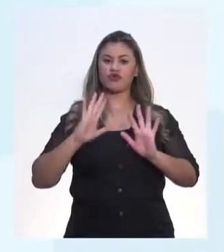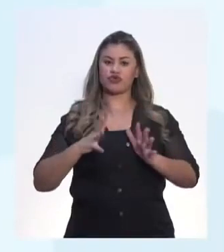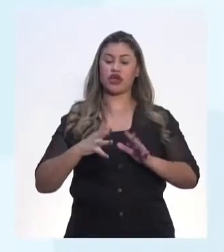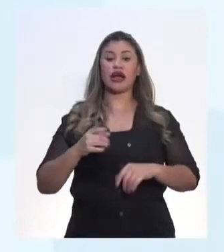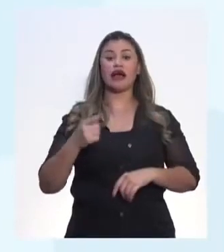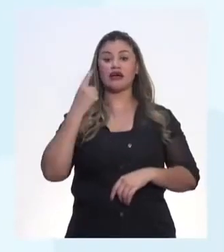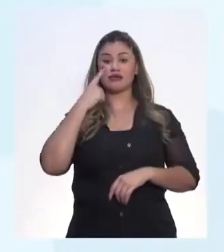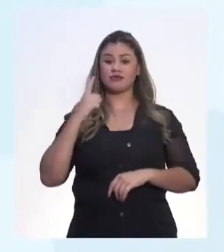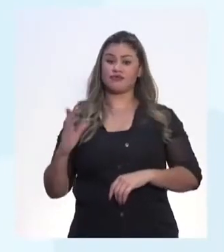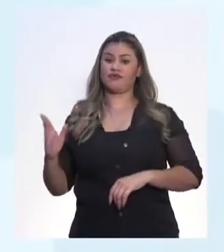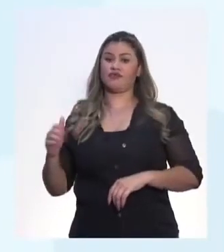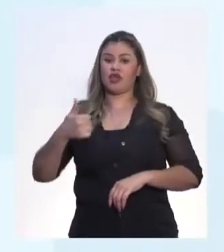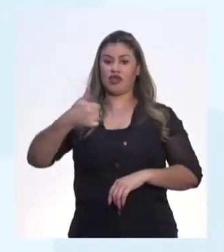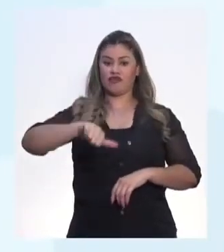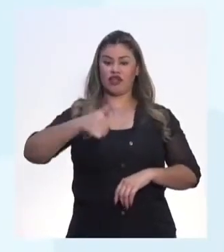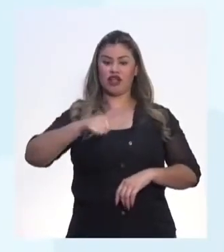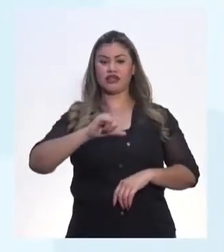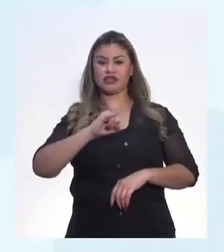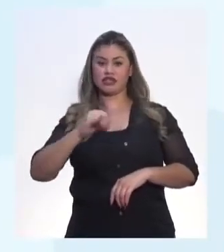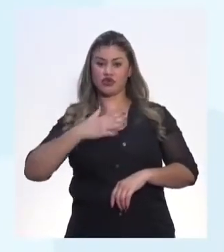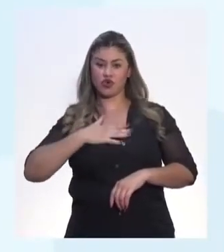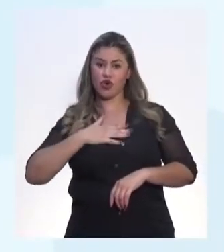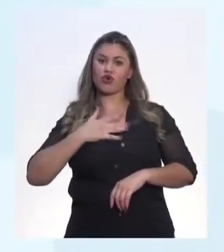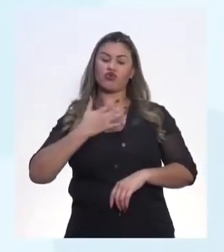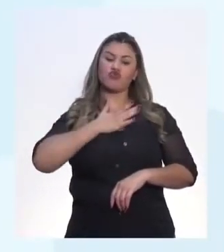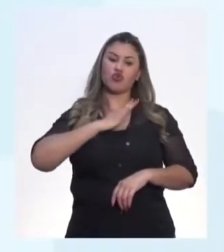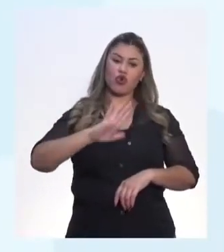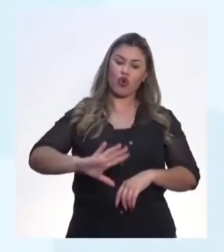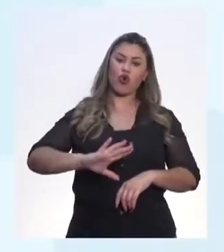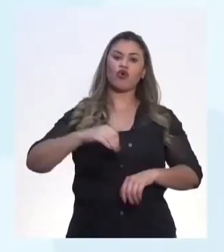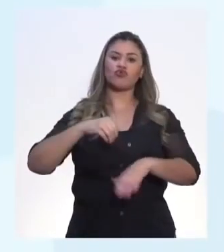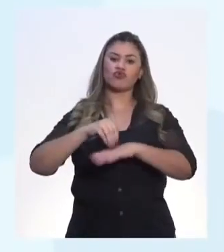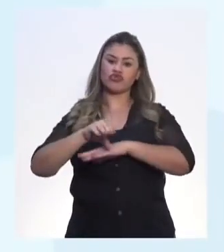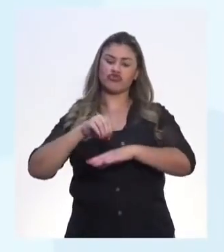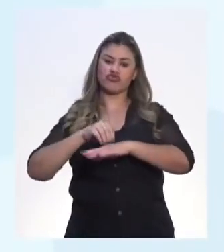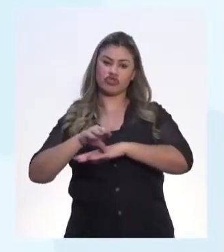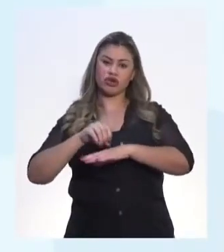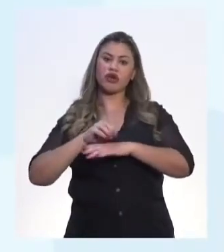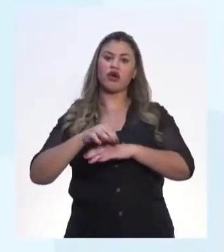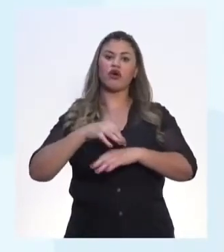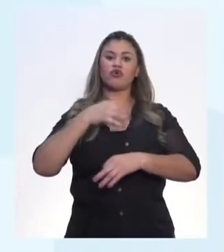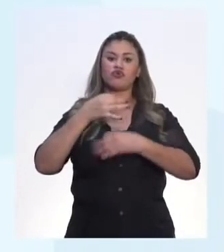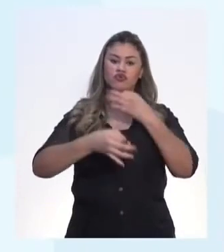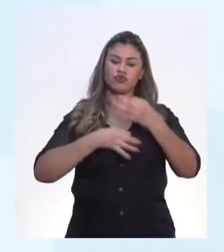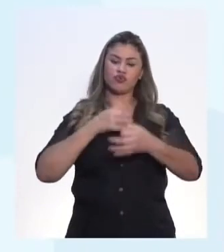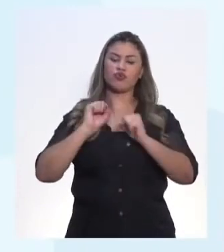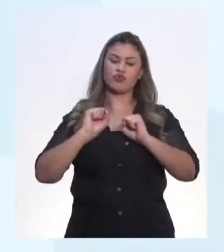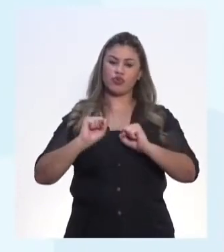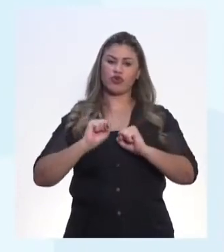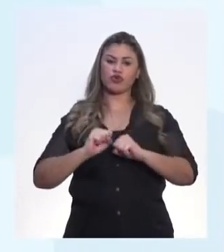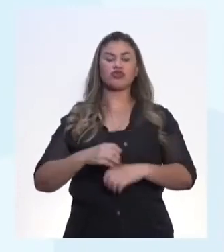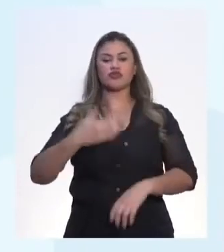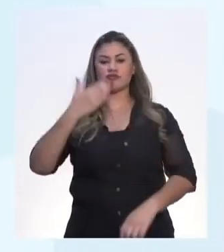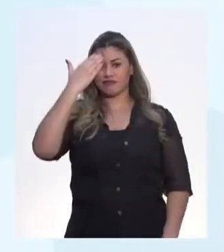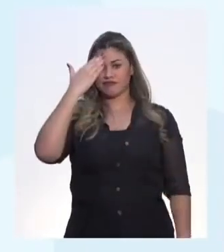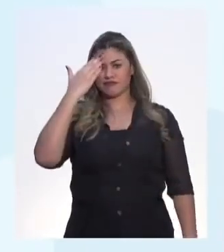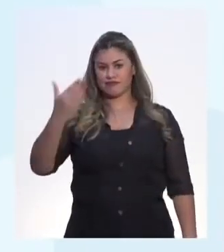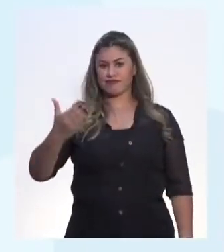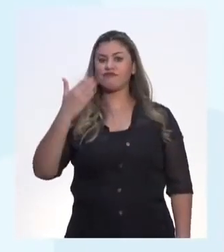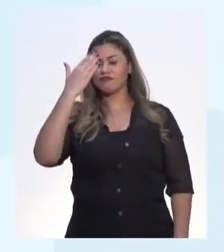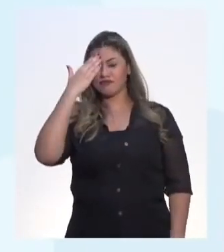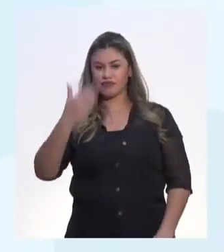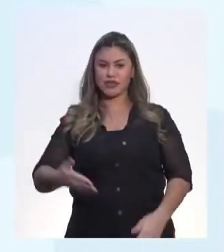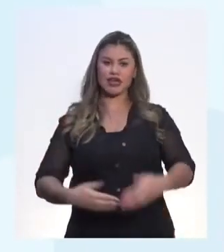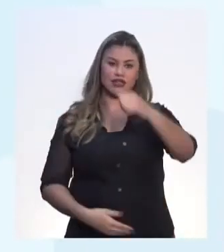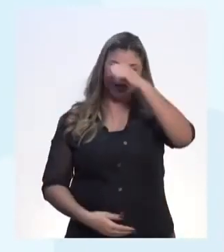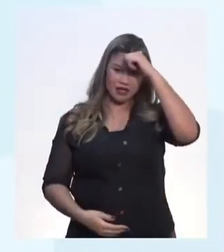vocês acharam, o que vocês gostaram, coloquem sugestões, o que vocês têm ou não, para falar relacionado à aula. Eu agradeço, obrigado, Ale,